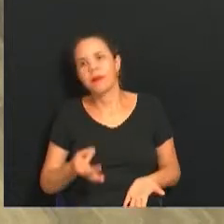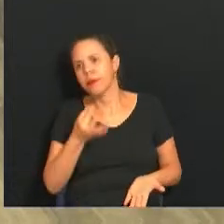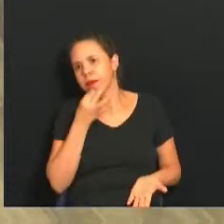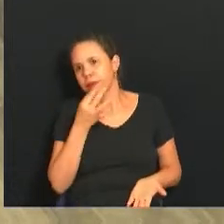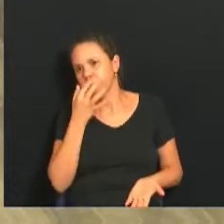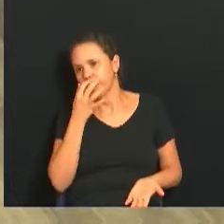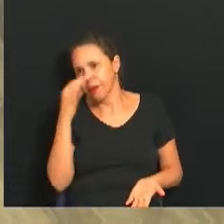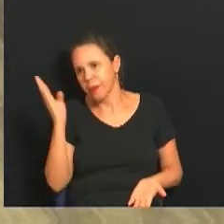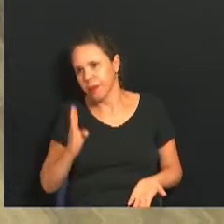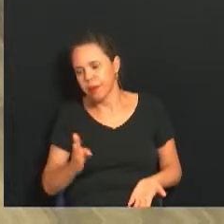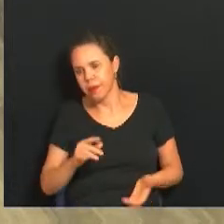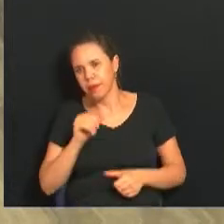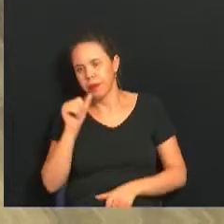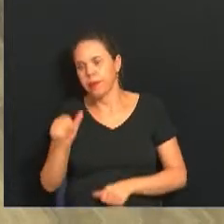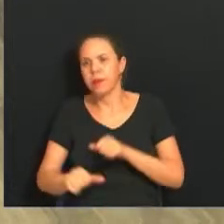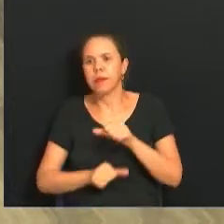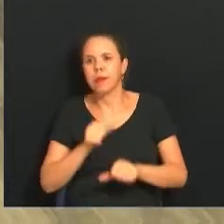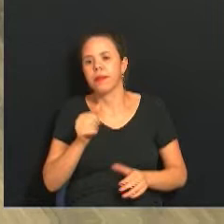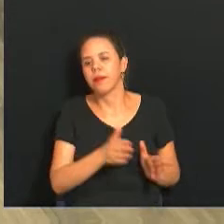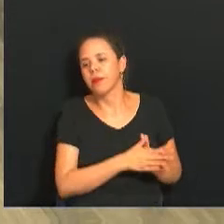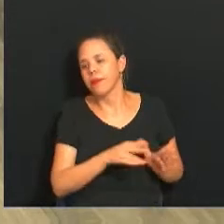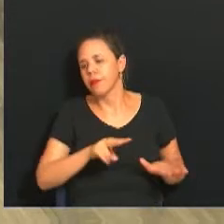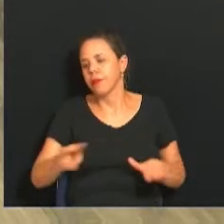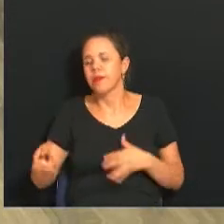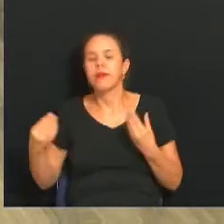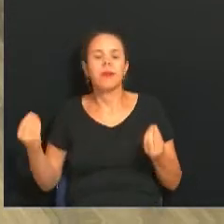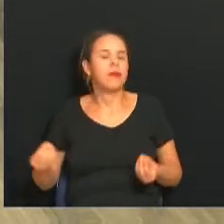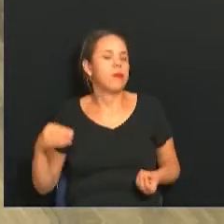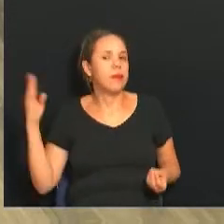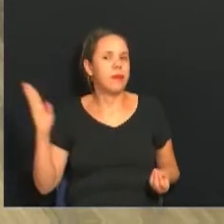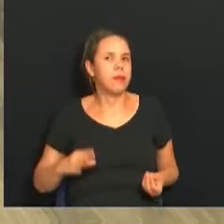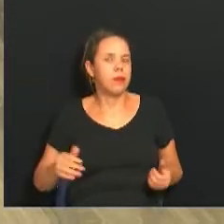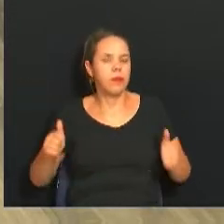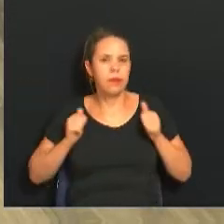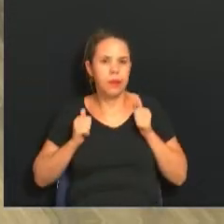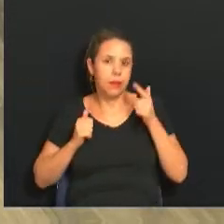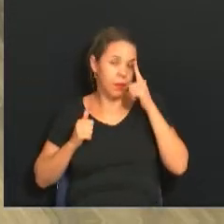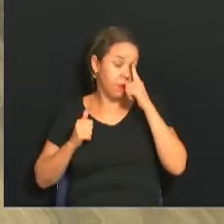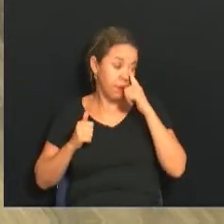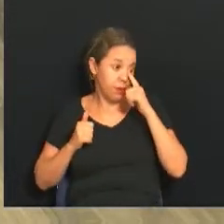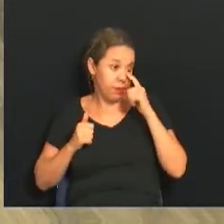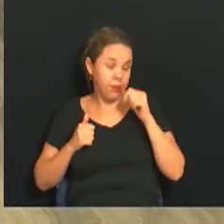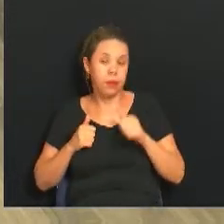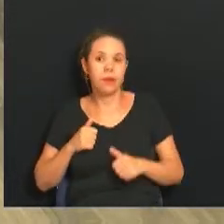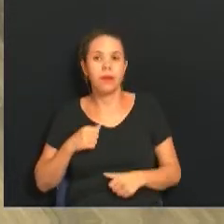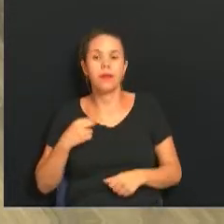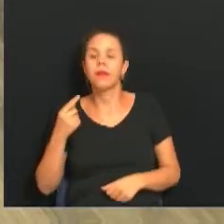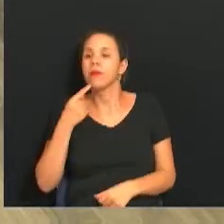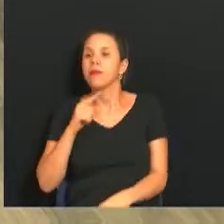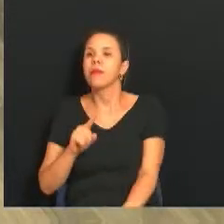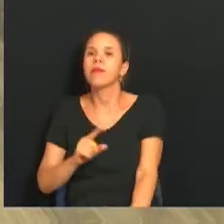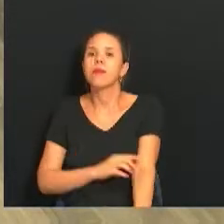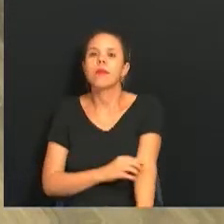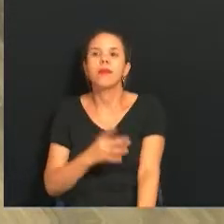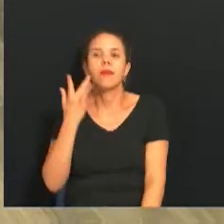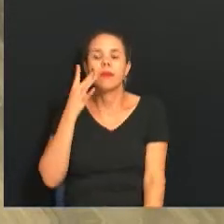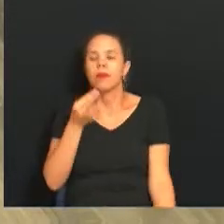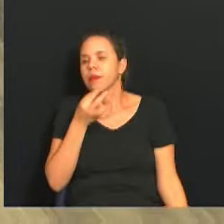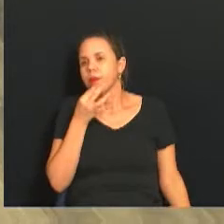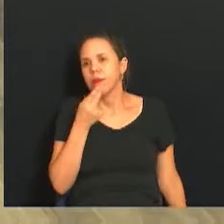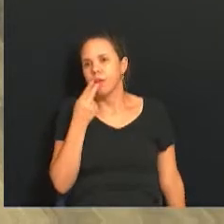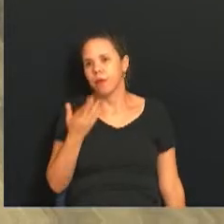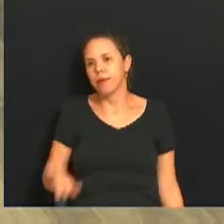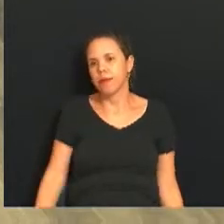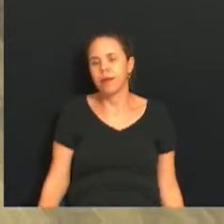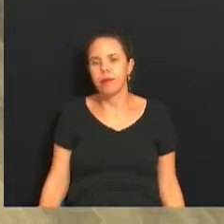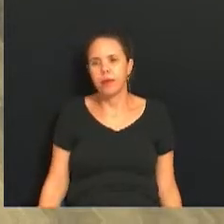do Brasil, ele mudou ao longo da semana, o Brasil ele é neutro, ele é mais pró-Rússia, Ucrânia. O que você pode contar para a gente da